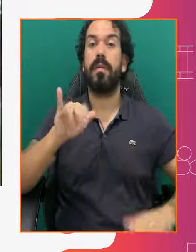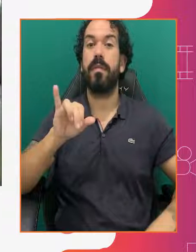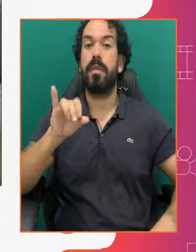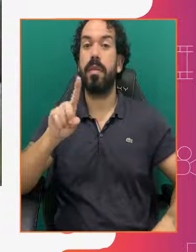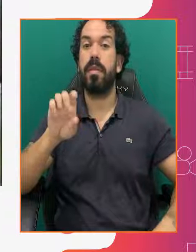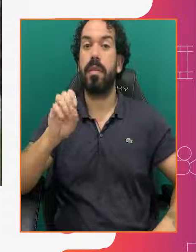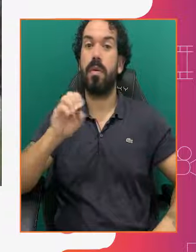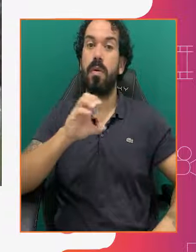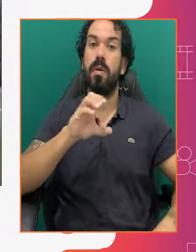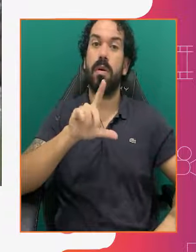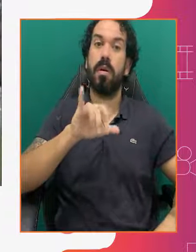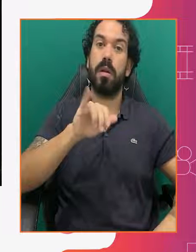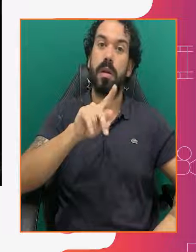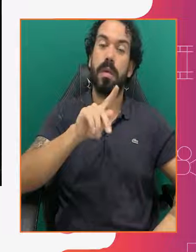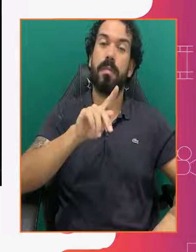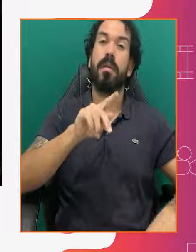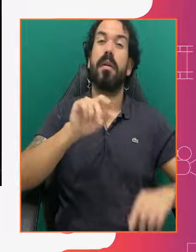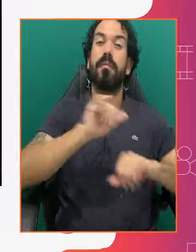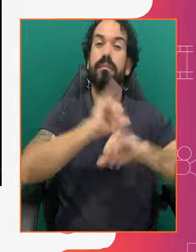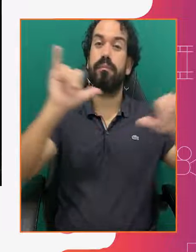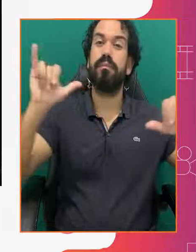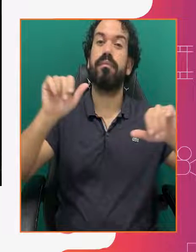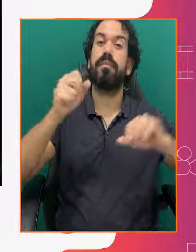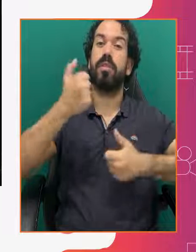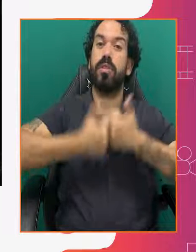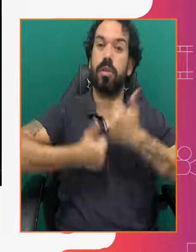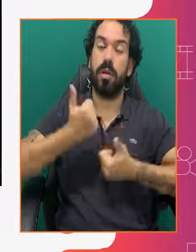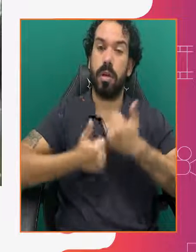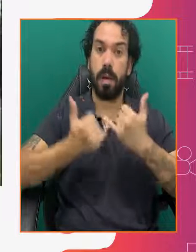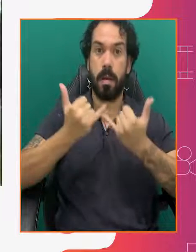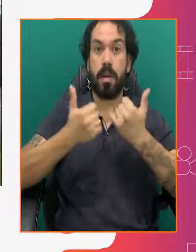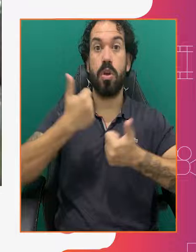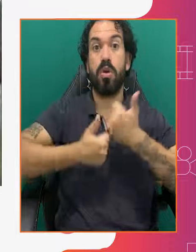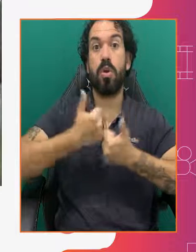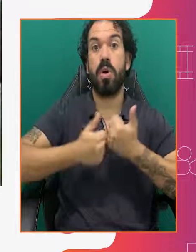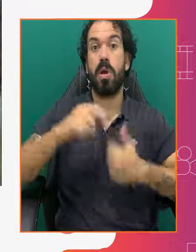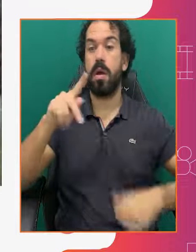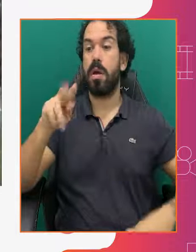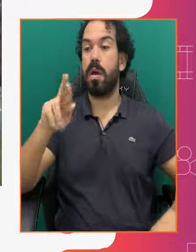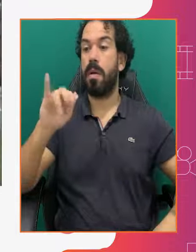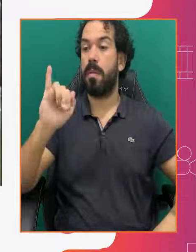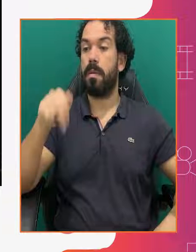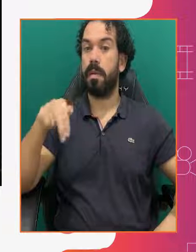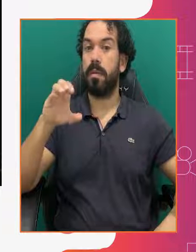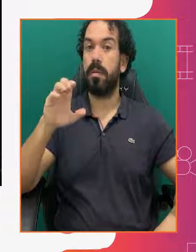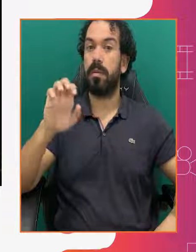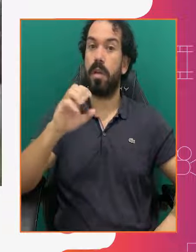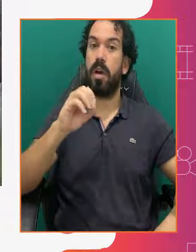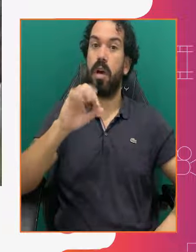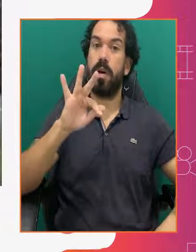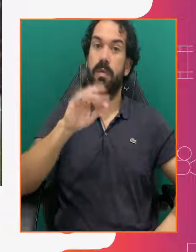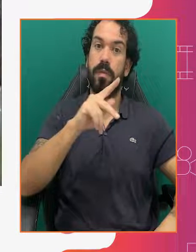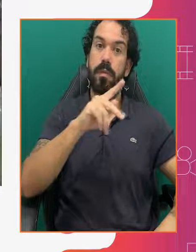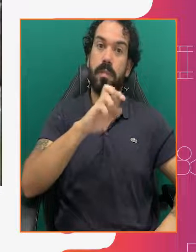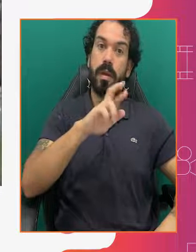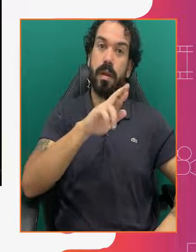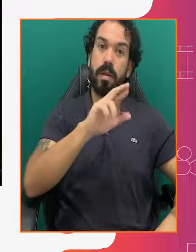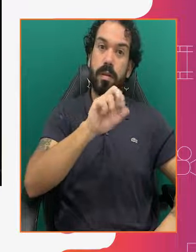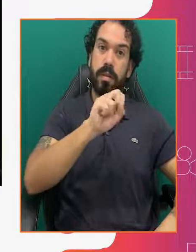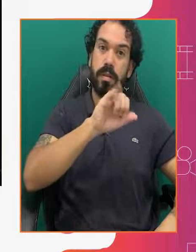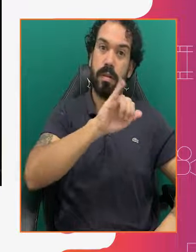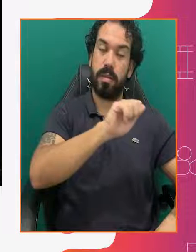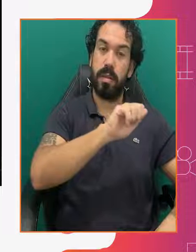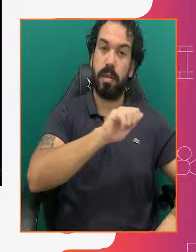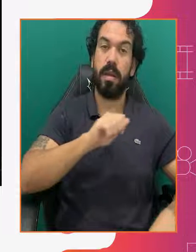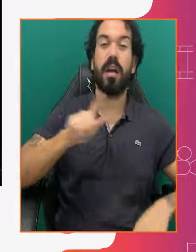de videoclipes, comerciais e jogos, como por exemplo no jogo Prince of Persia. A banda